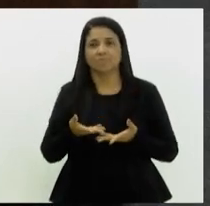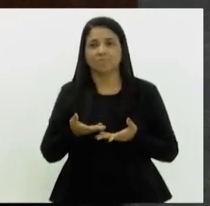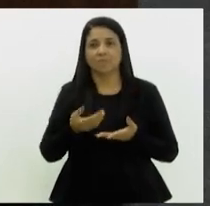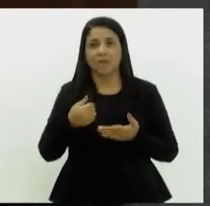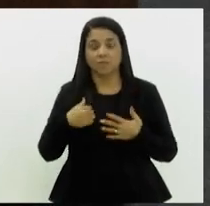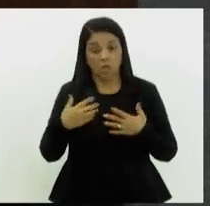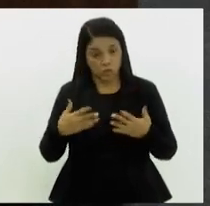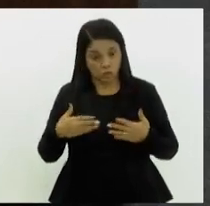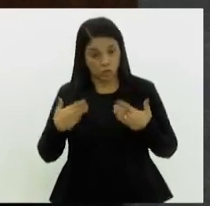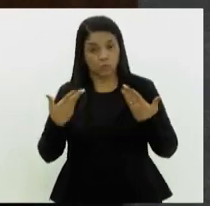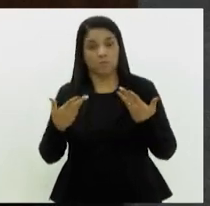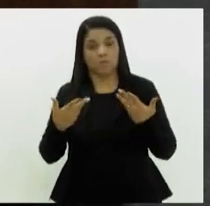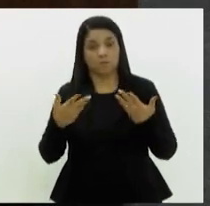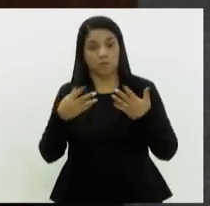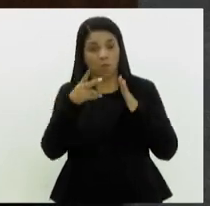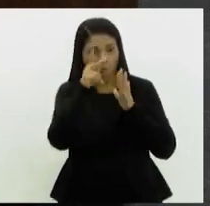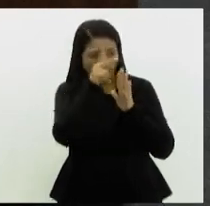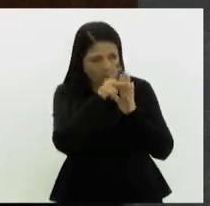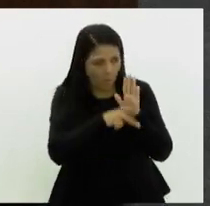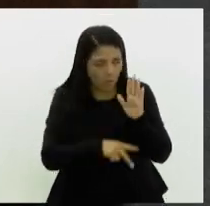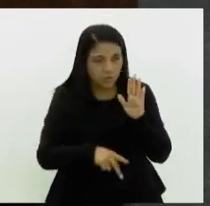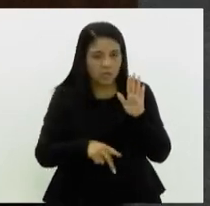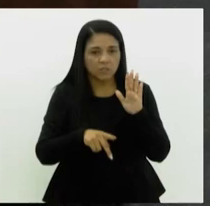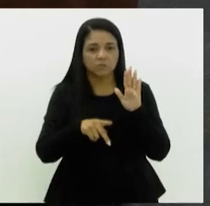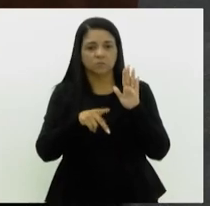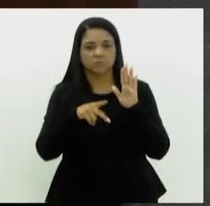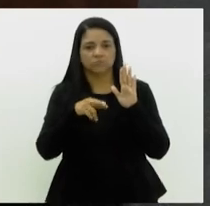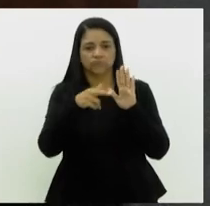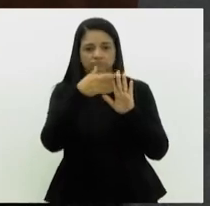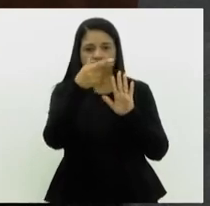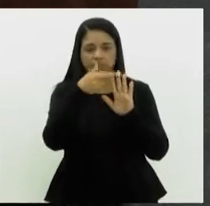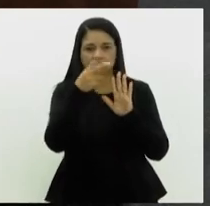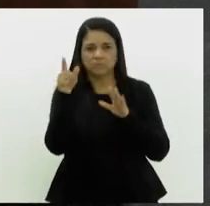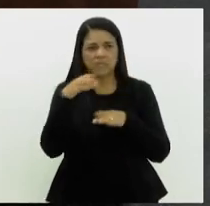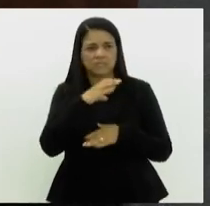fiquei surpresa quando esse projeto foi na CCJ para ser